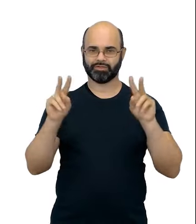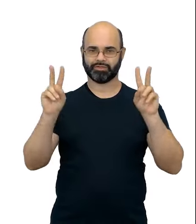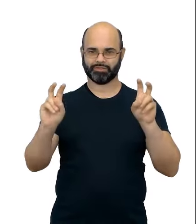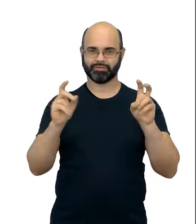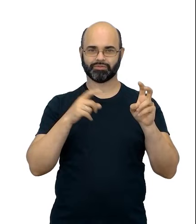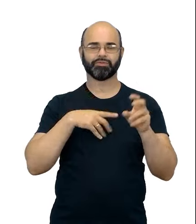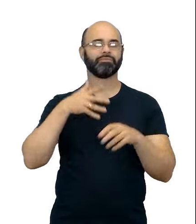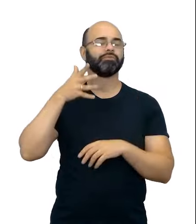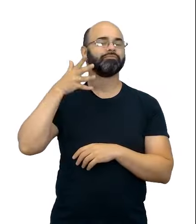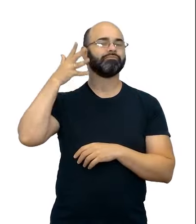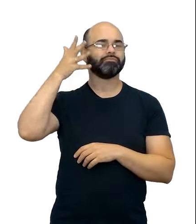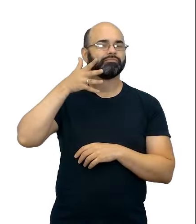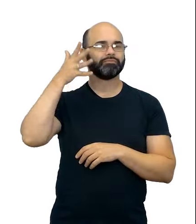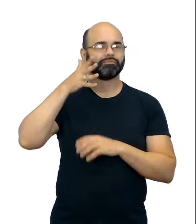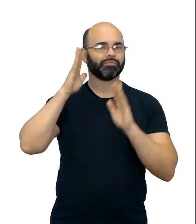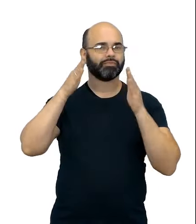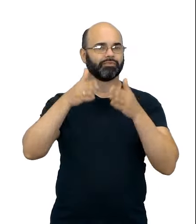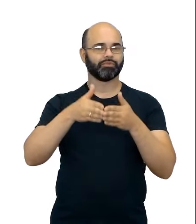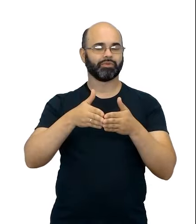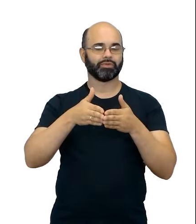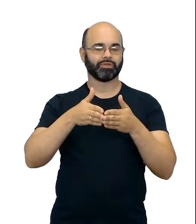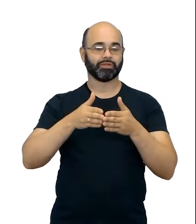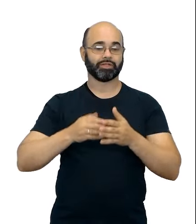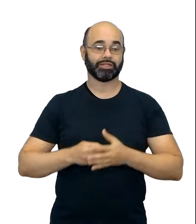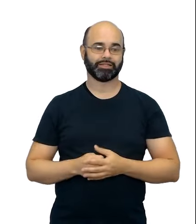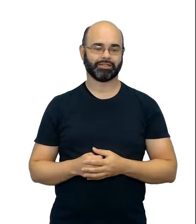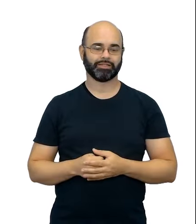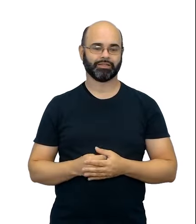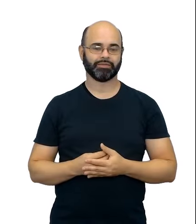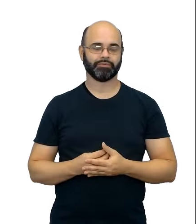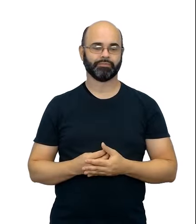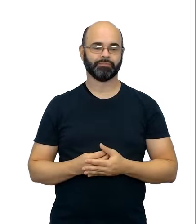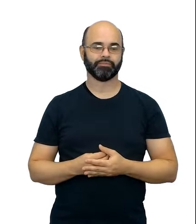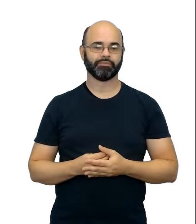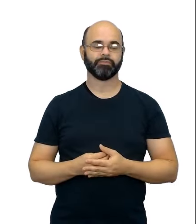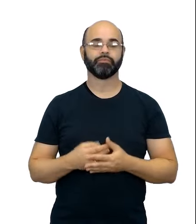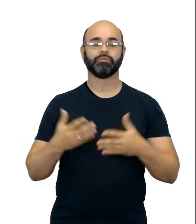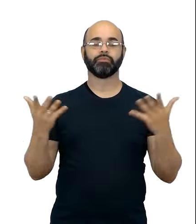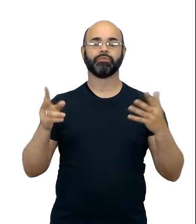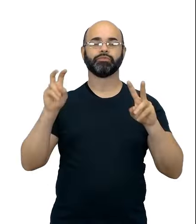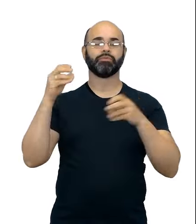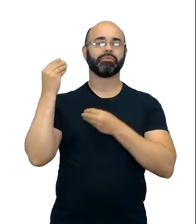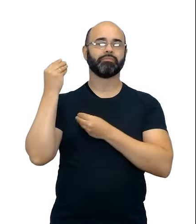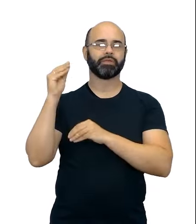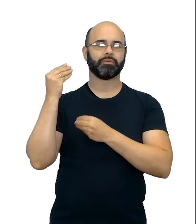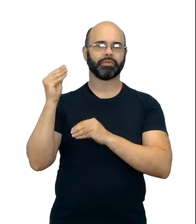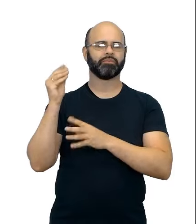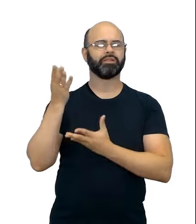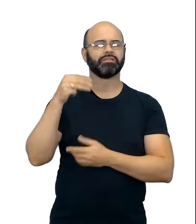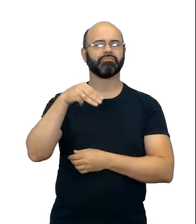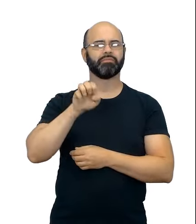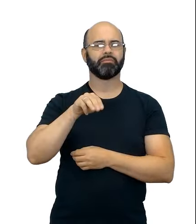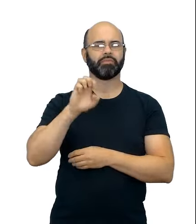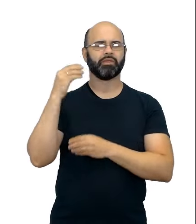o que que nós temos? Aquilo que eu já antecipei anteriormente, que é meme. O que é o